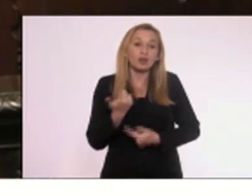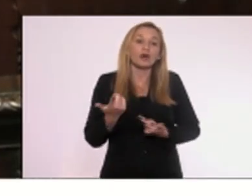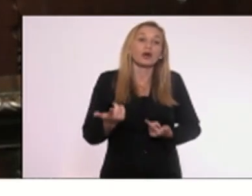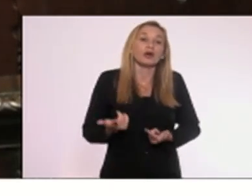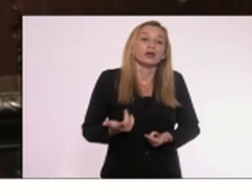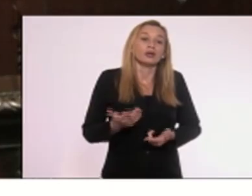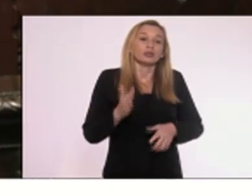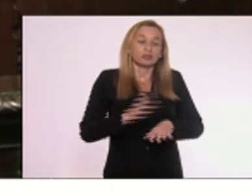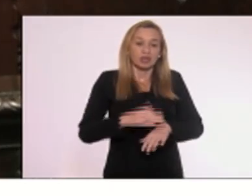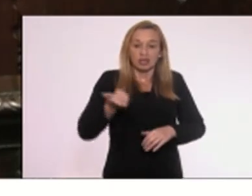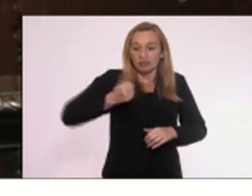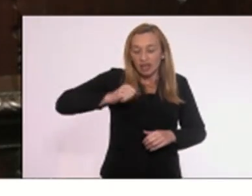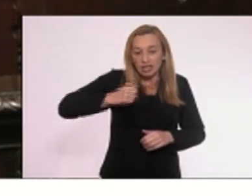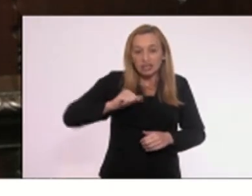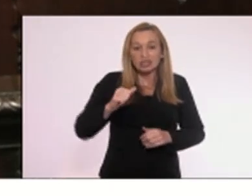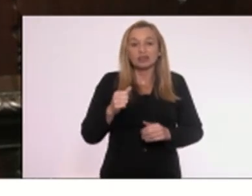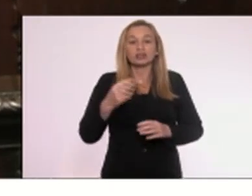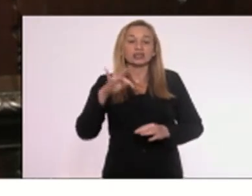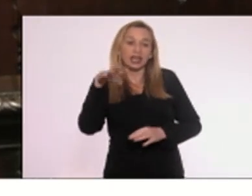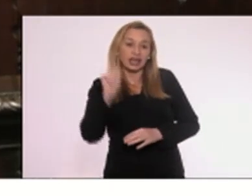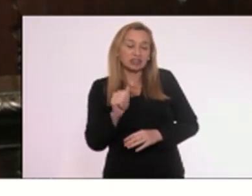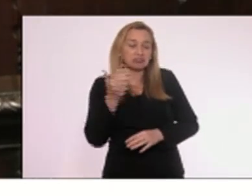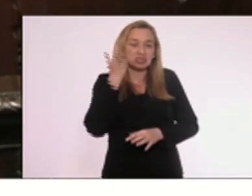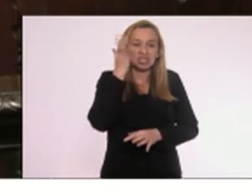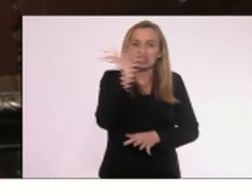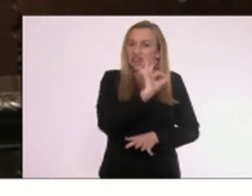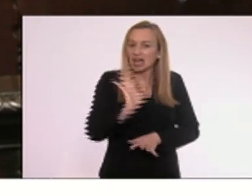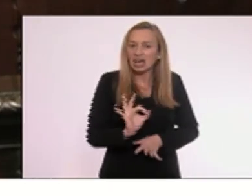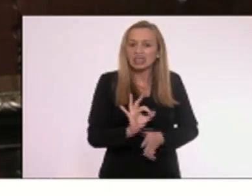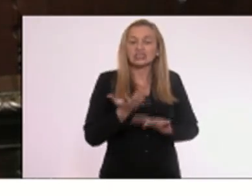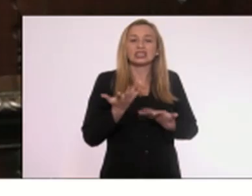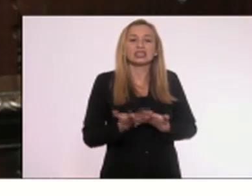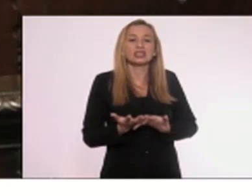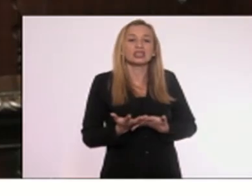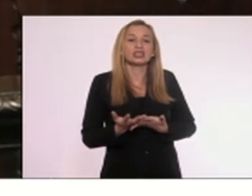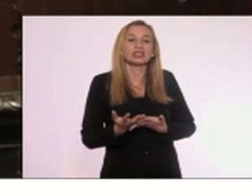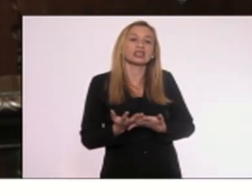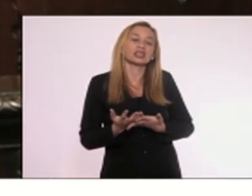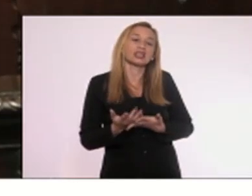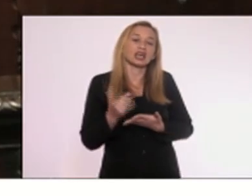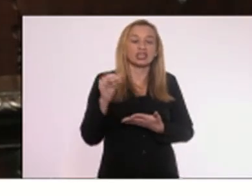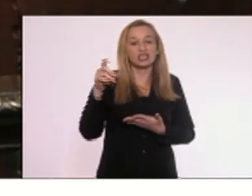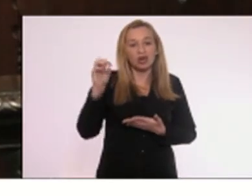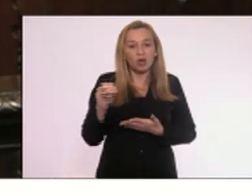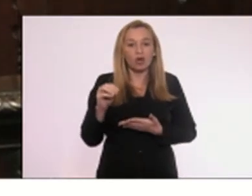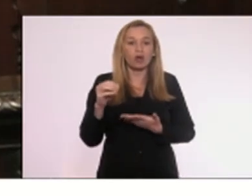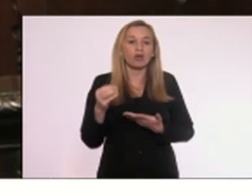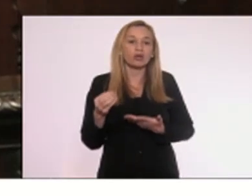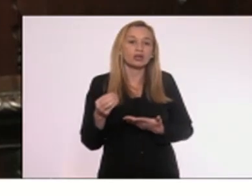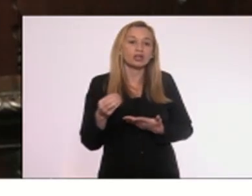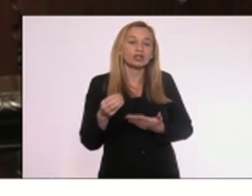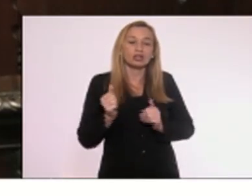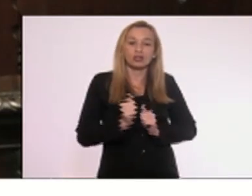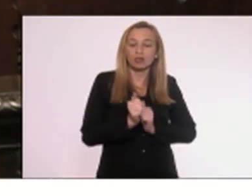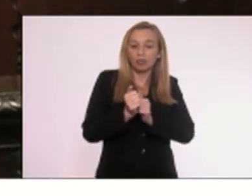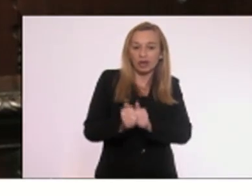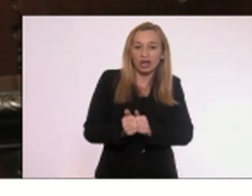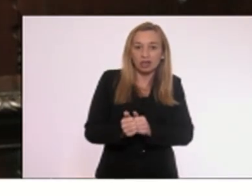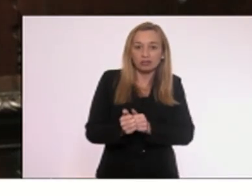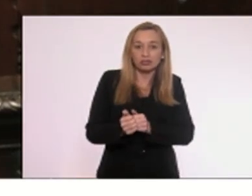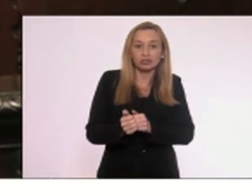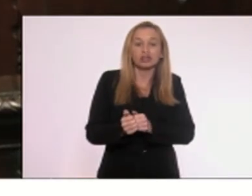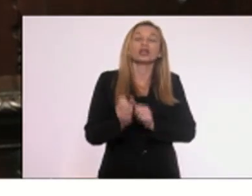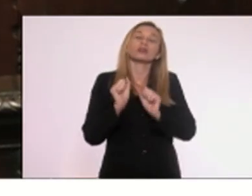numa avaliação técnica não entenda que definitivamente a LDO seja o local apropriado para